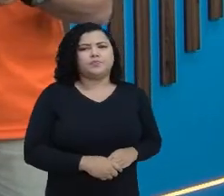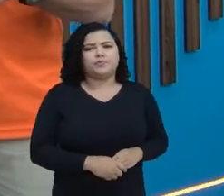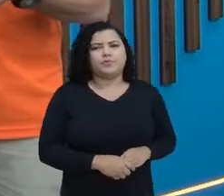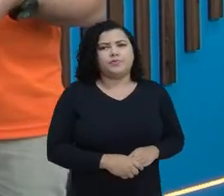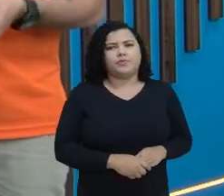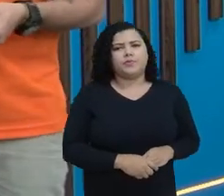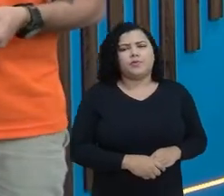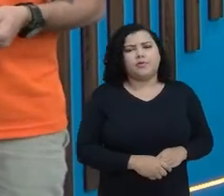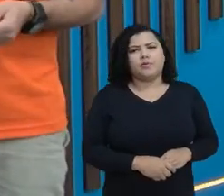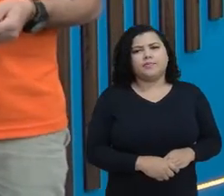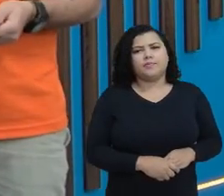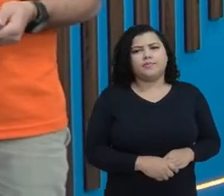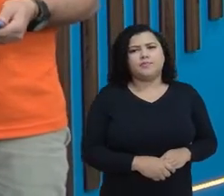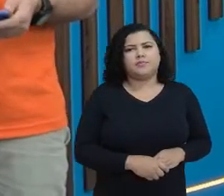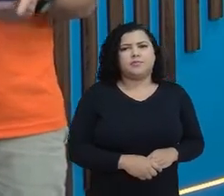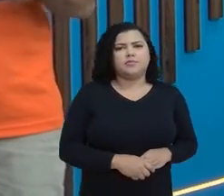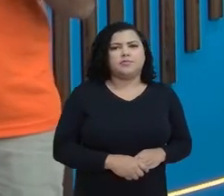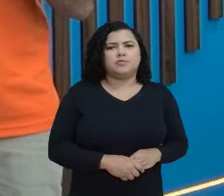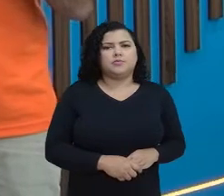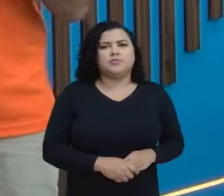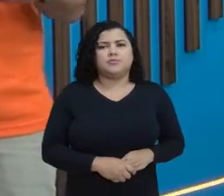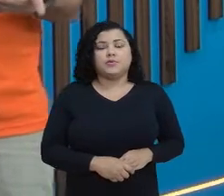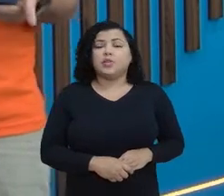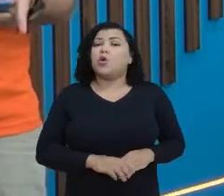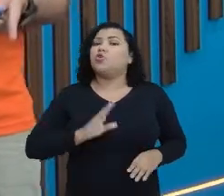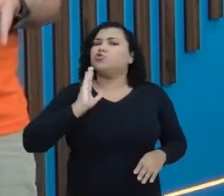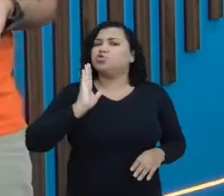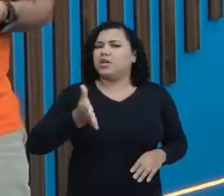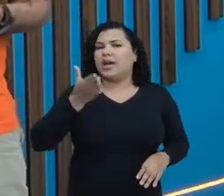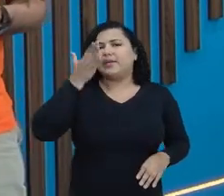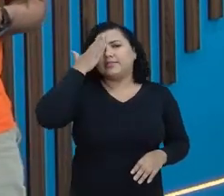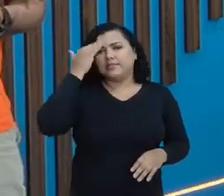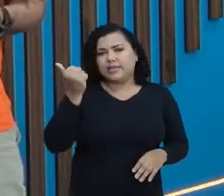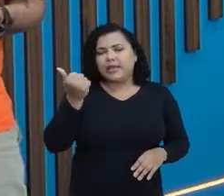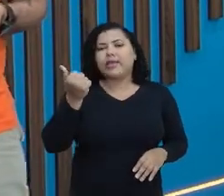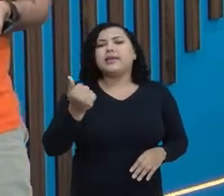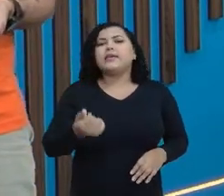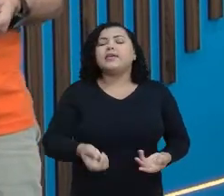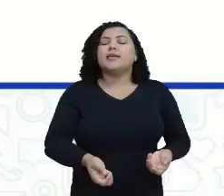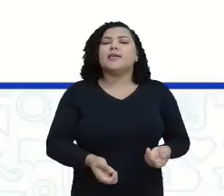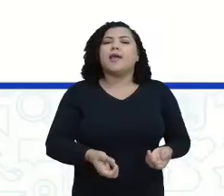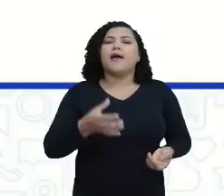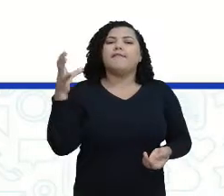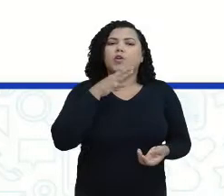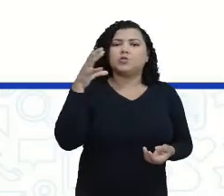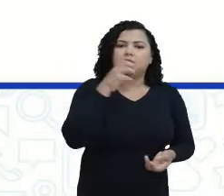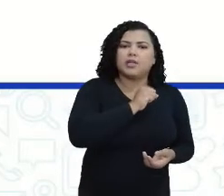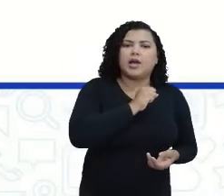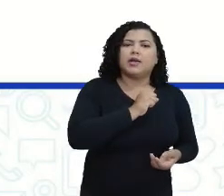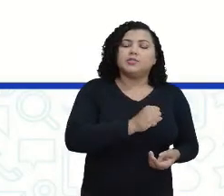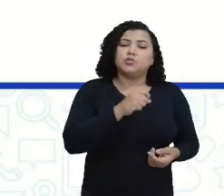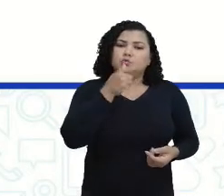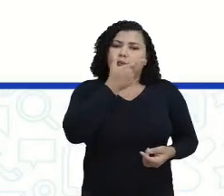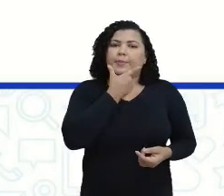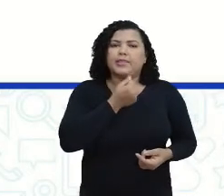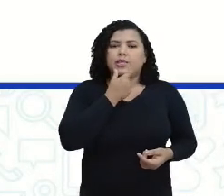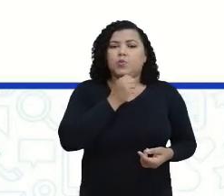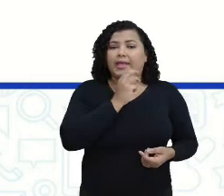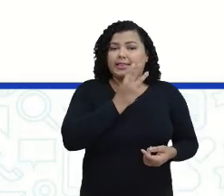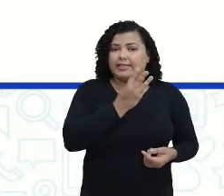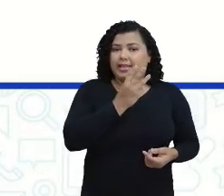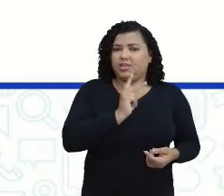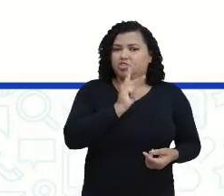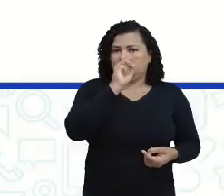Vamos supor, observe que eu já sei que a velocidade do garoto caminhando é de 3 km por hora, eu já sei